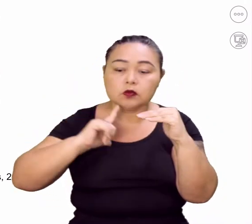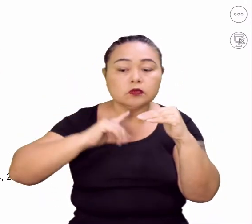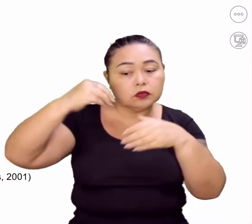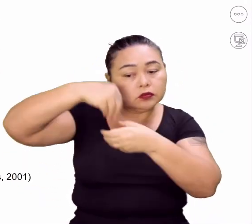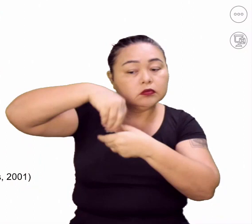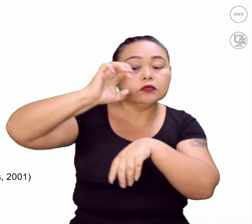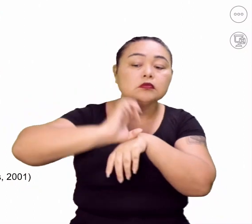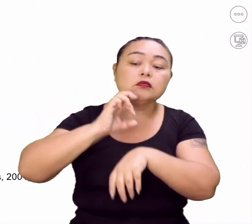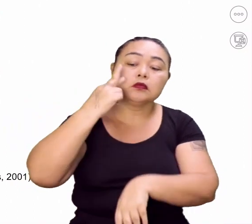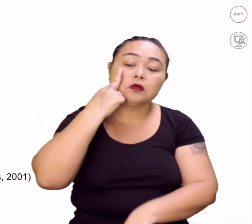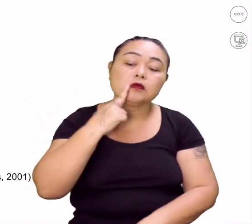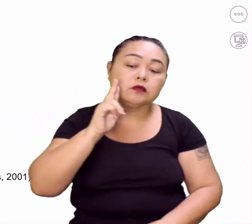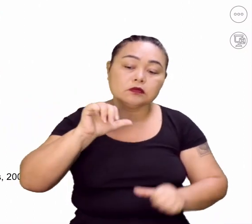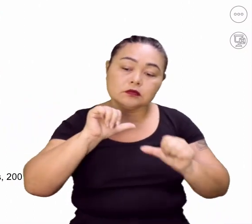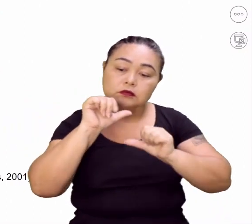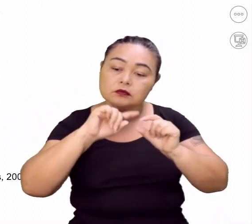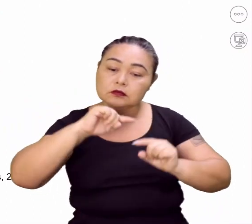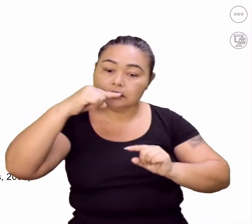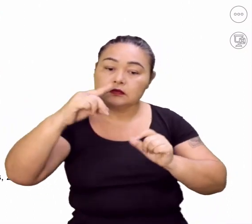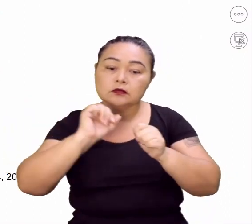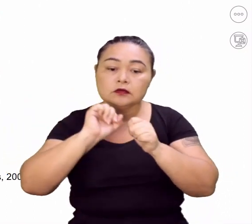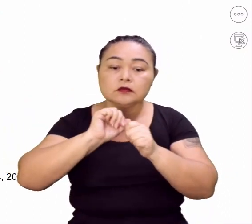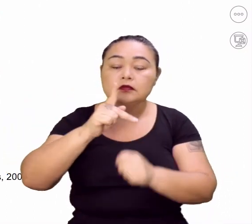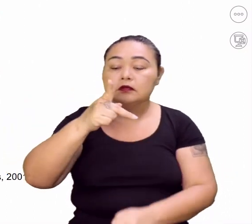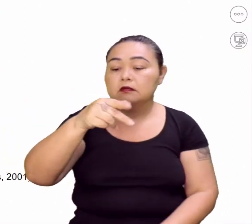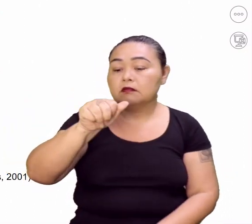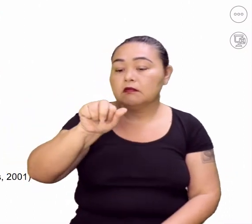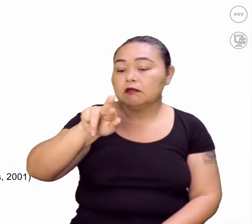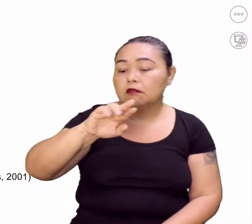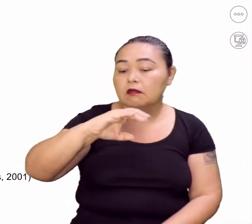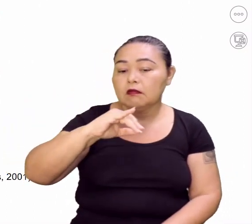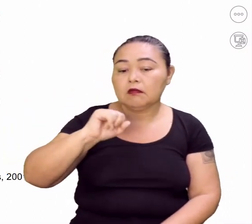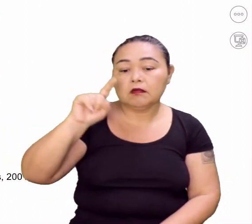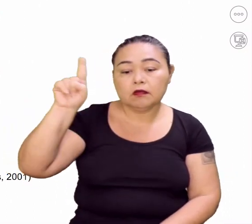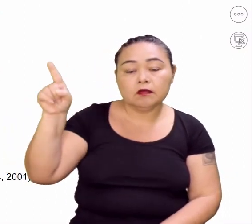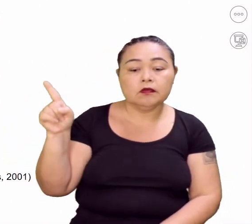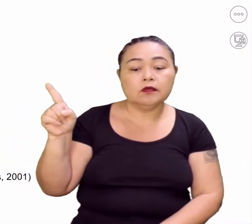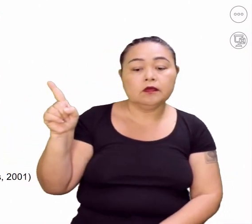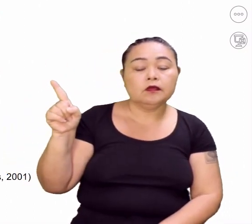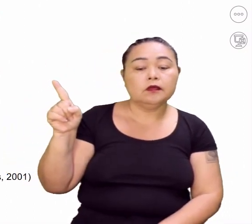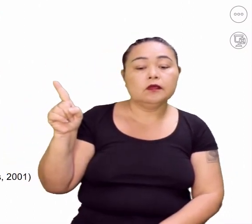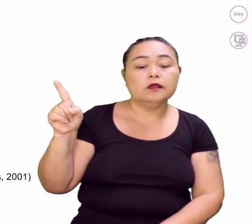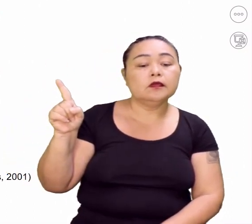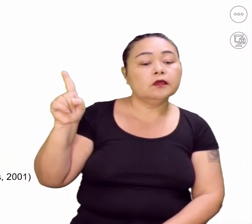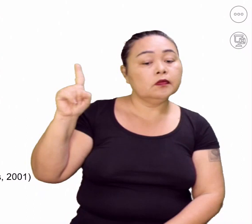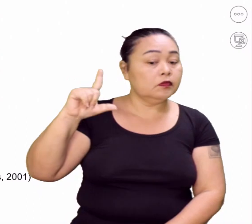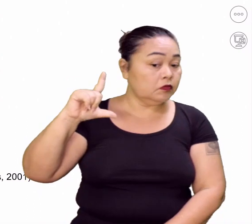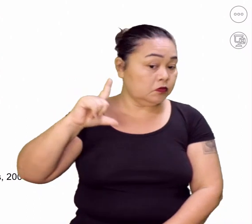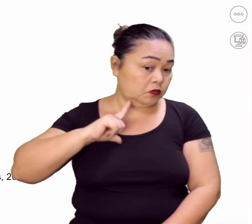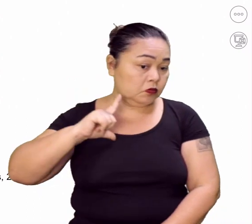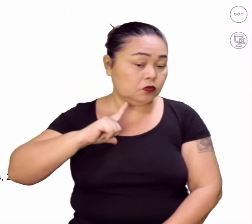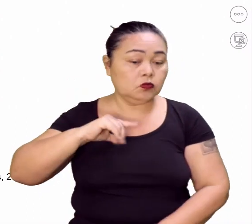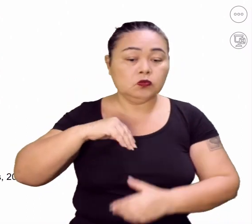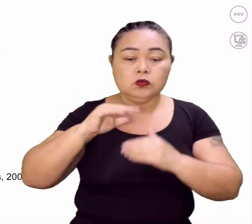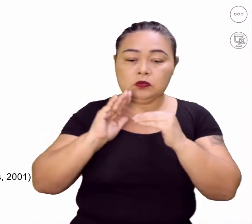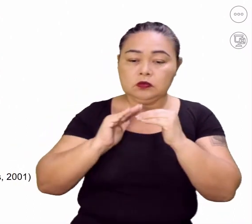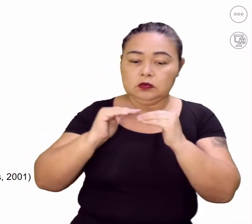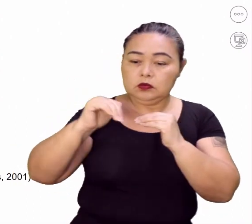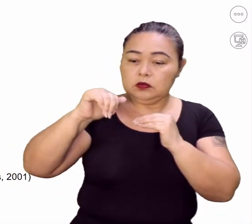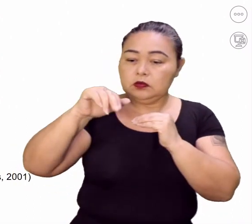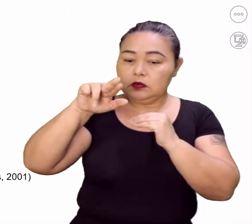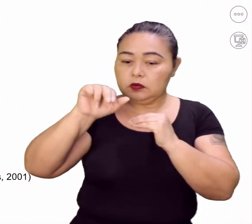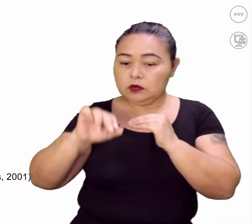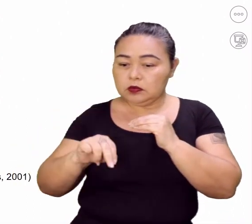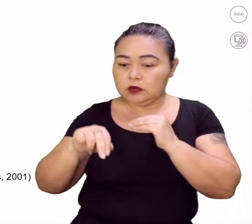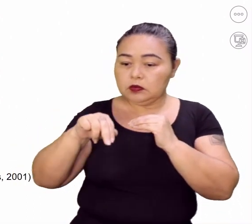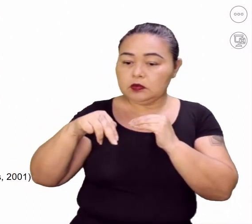aqui em Rondônia. Isso. Por exemplo, a Chapada dos Parecis, que é o nosso próximo assuntinho aqui, ó. Terreno que desenvolve no sentido